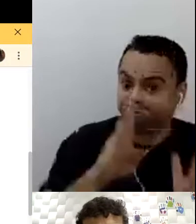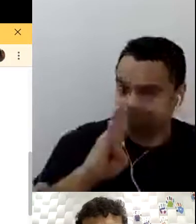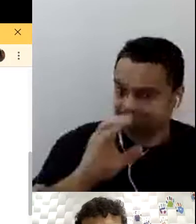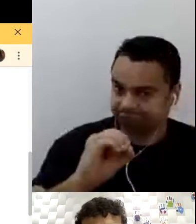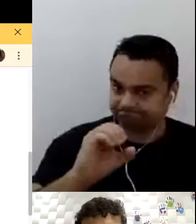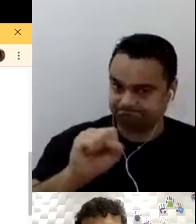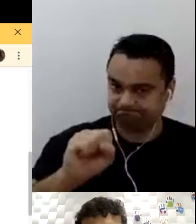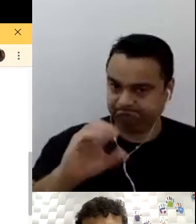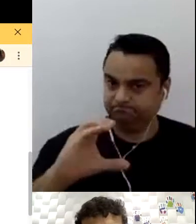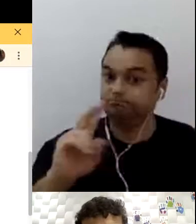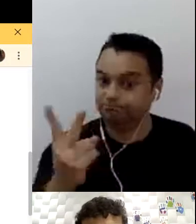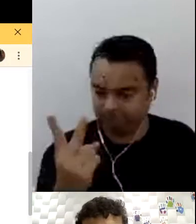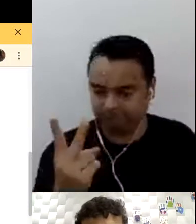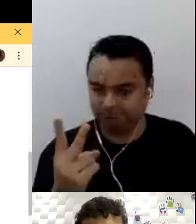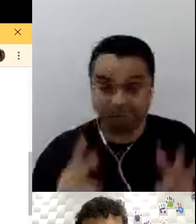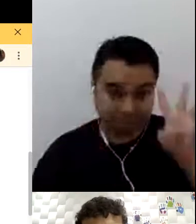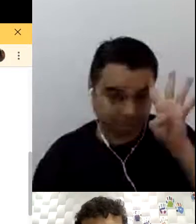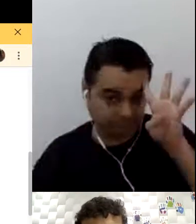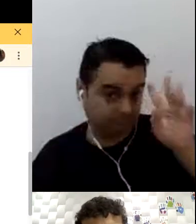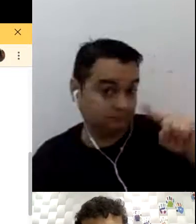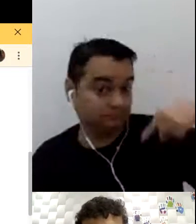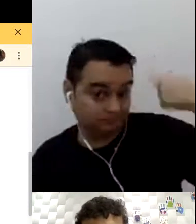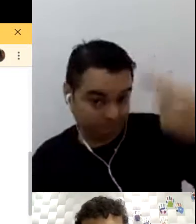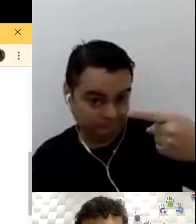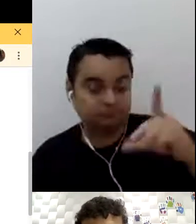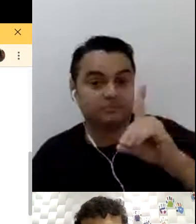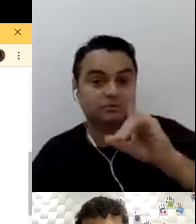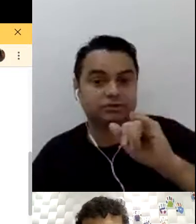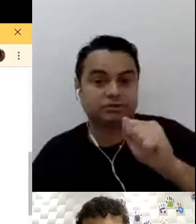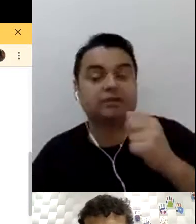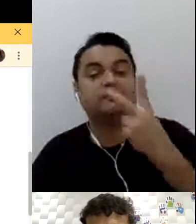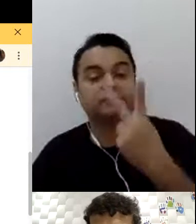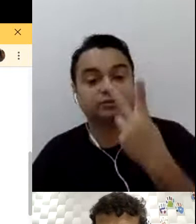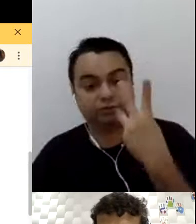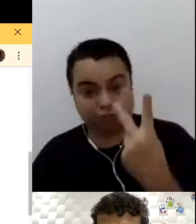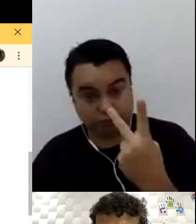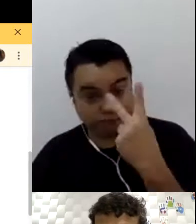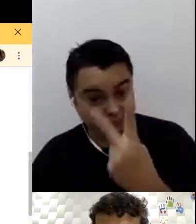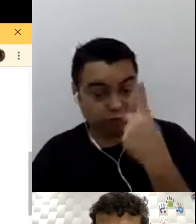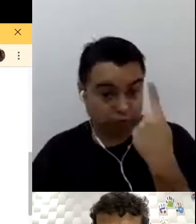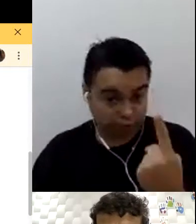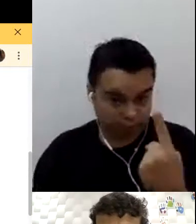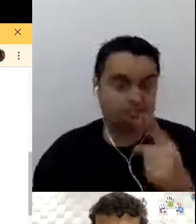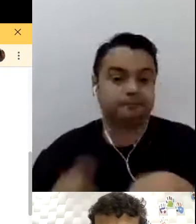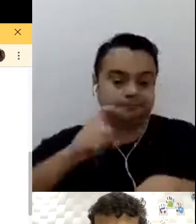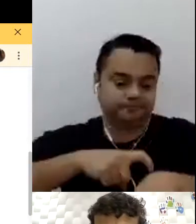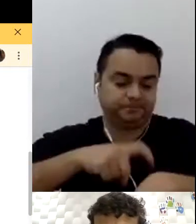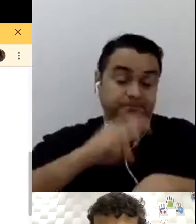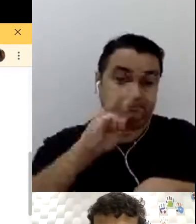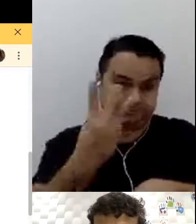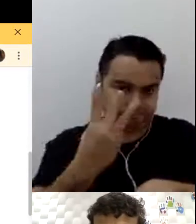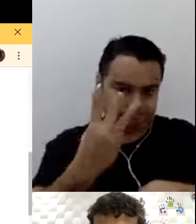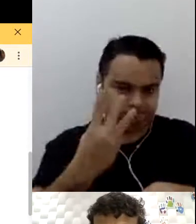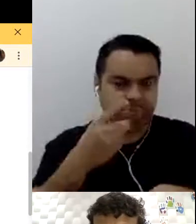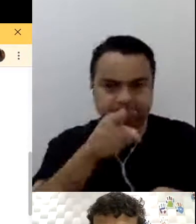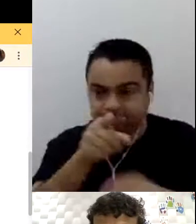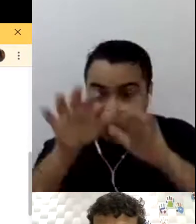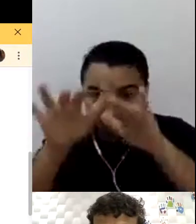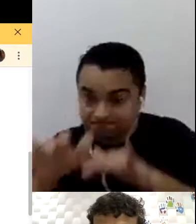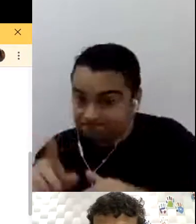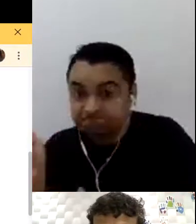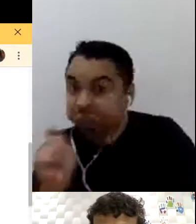Então, quarta-feira, no dia 21, às 3 horas também, tá? E aí, quem não tiver inscrito nessa